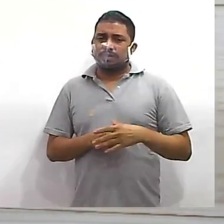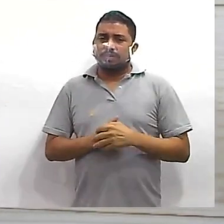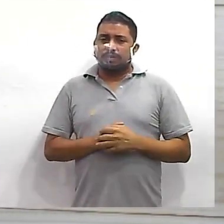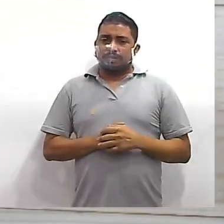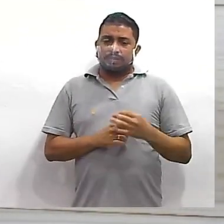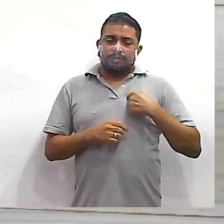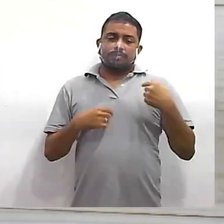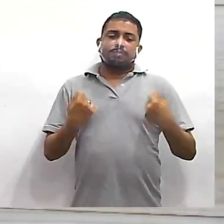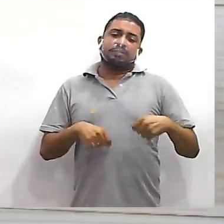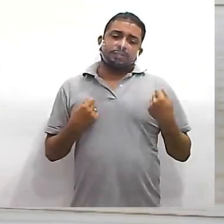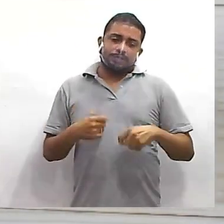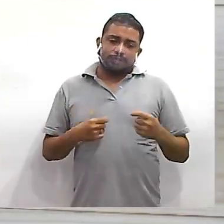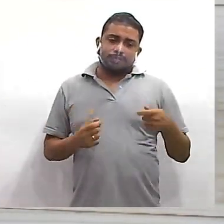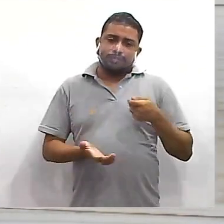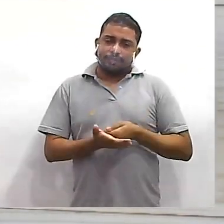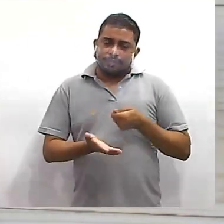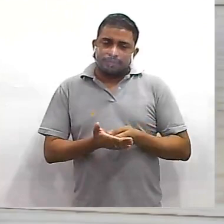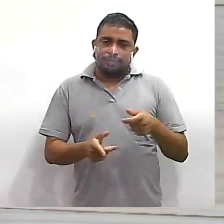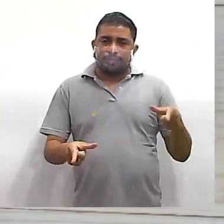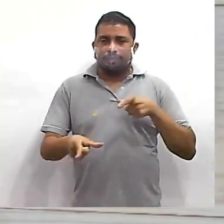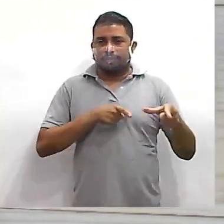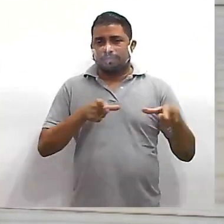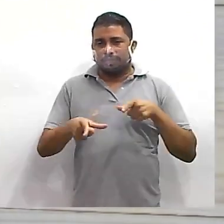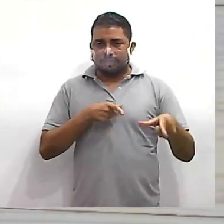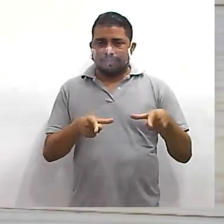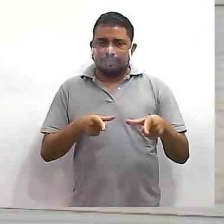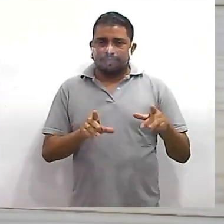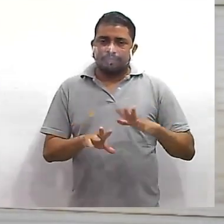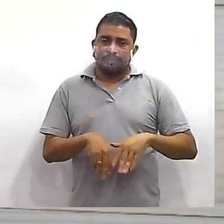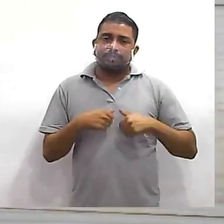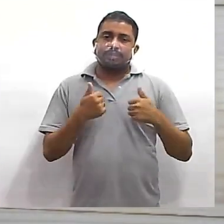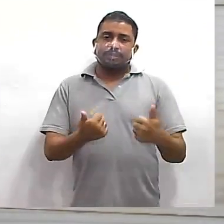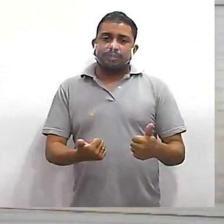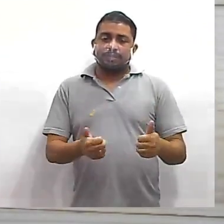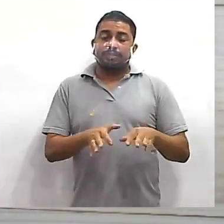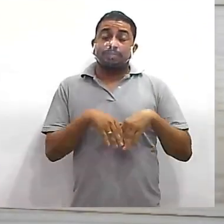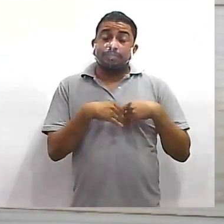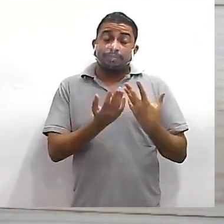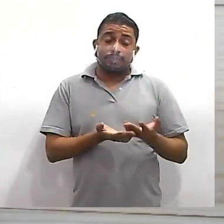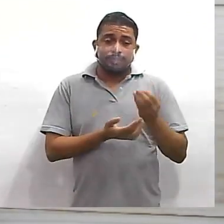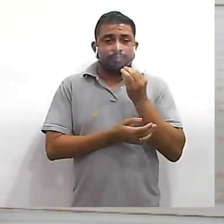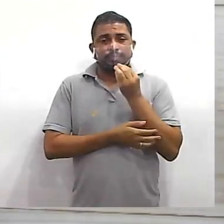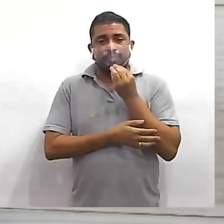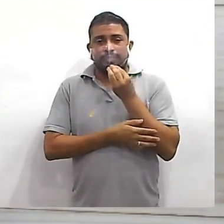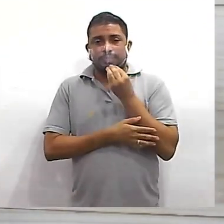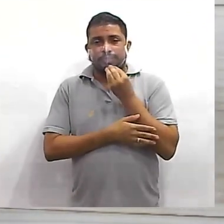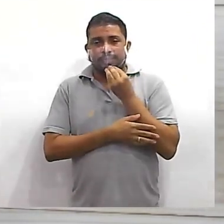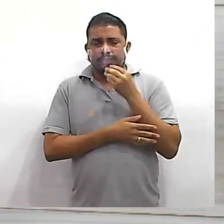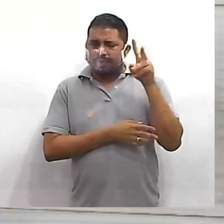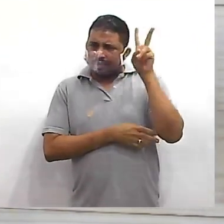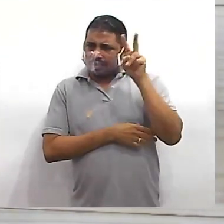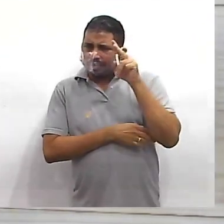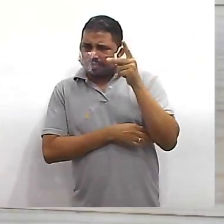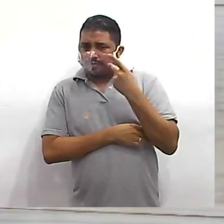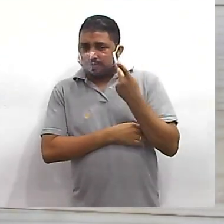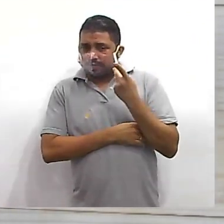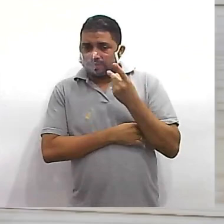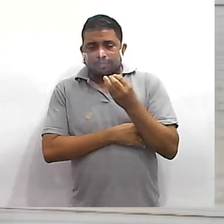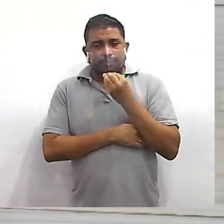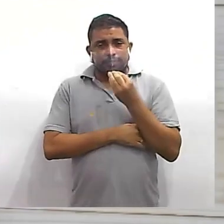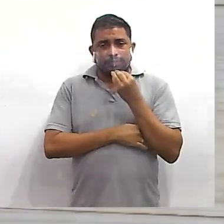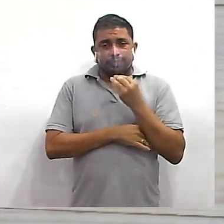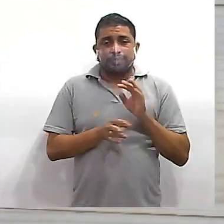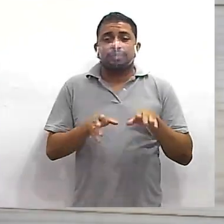e que eu preciso tentar trabalhar em cima disso para superar? E quais são as oportunidades? Lembra que a gente já falou de oportunidade?